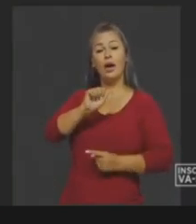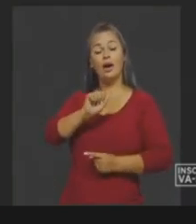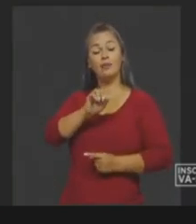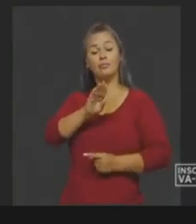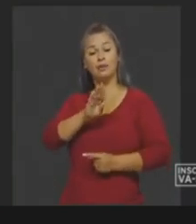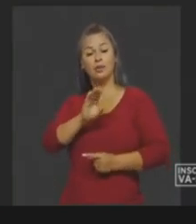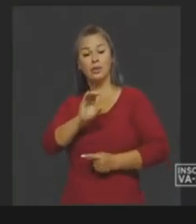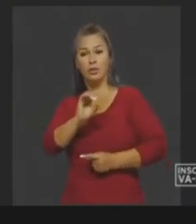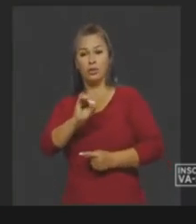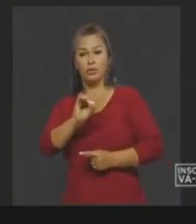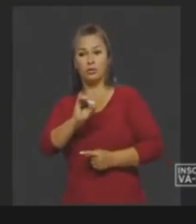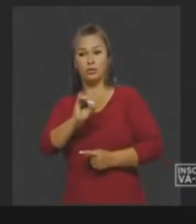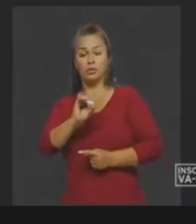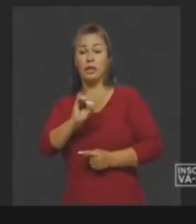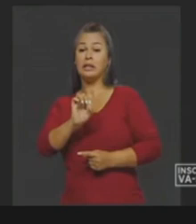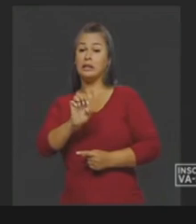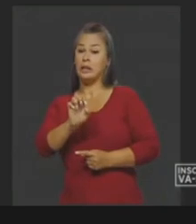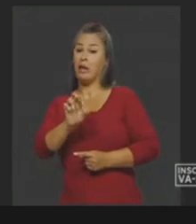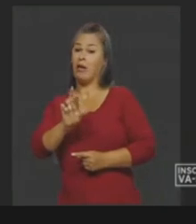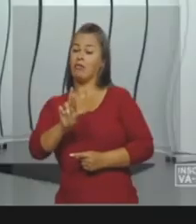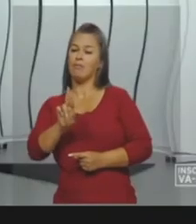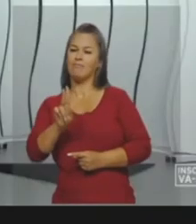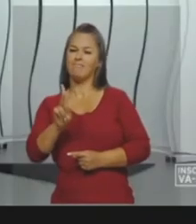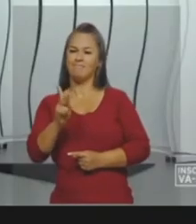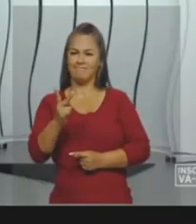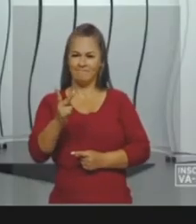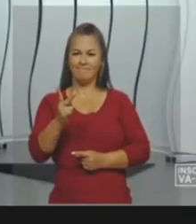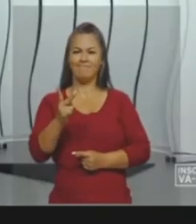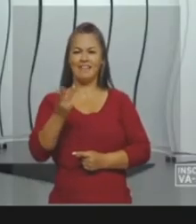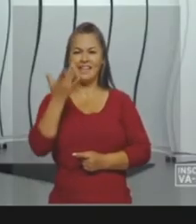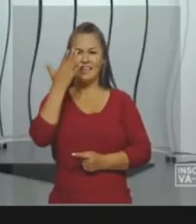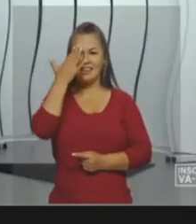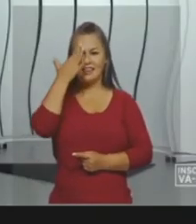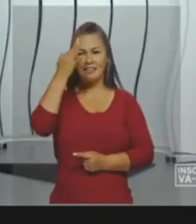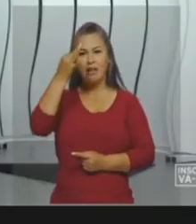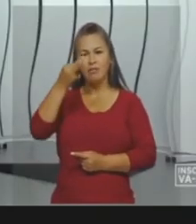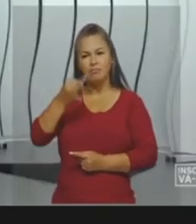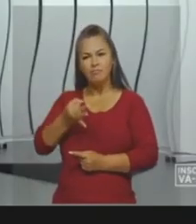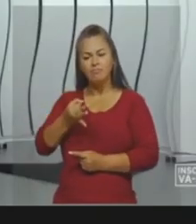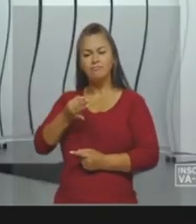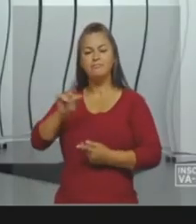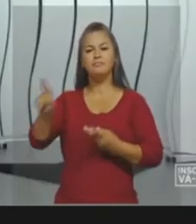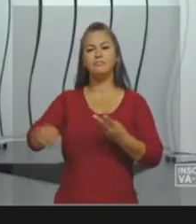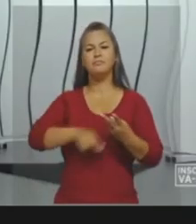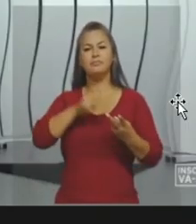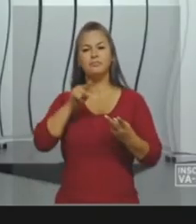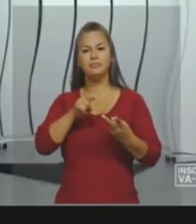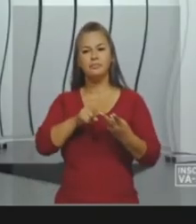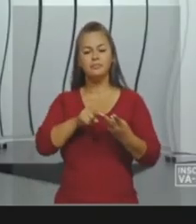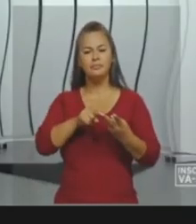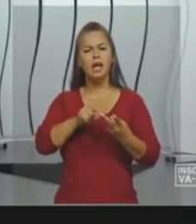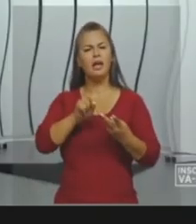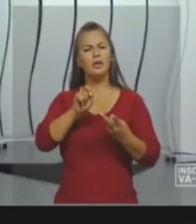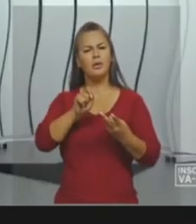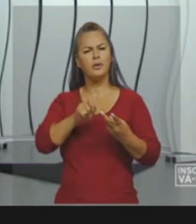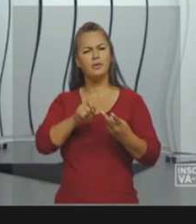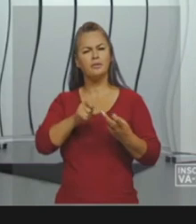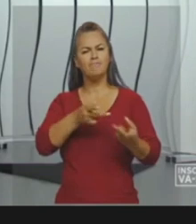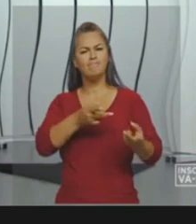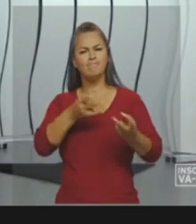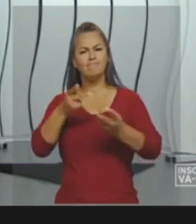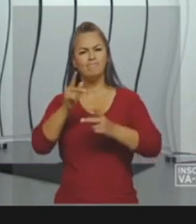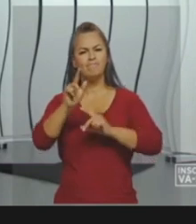AB negativo, O negativo, enfim, é isso que eu gostaria que você compreendesse. E também que você possa perceber como